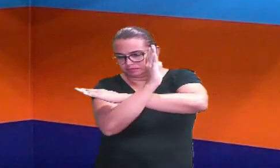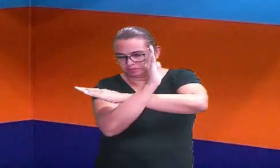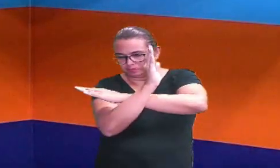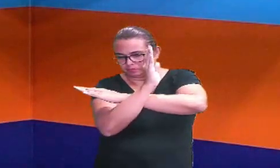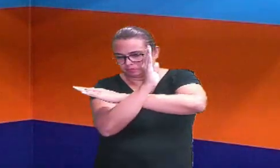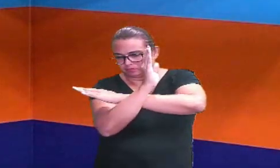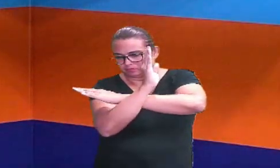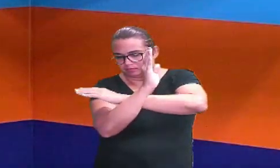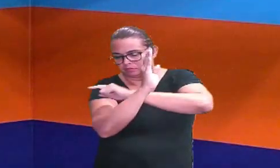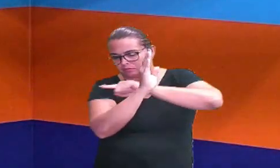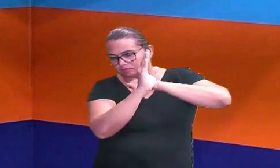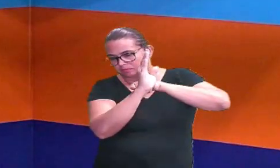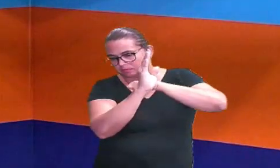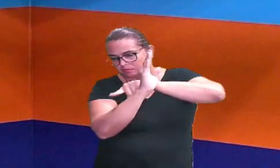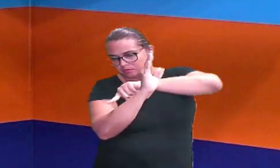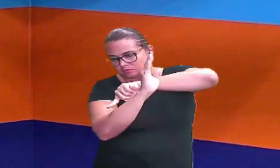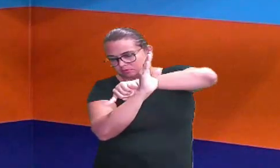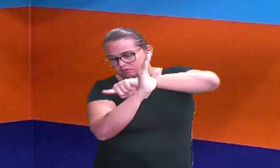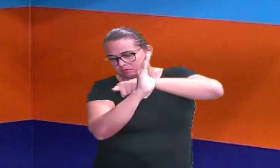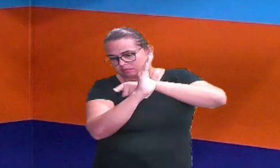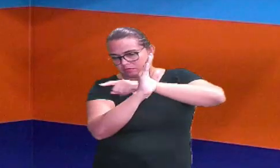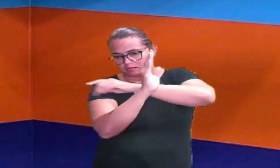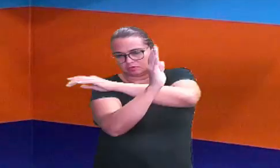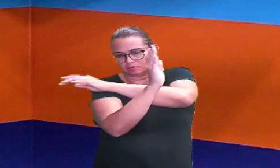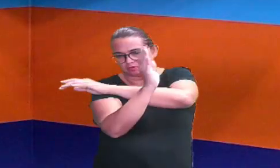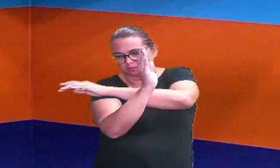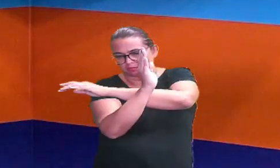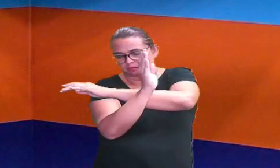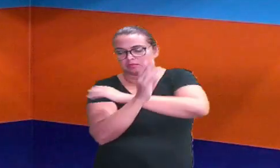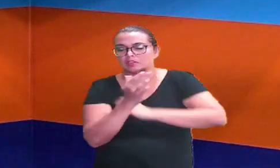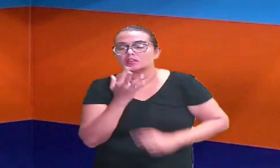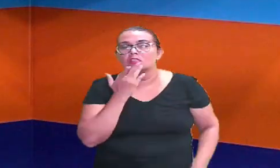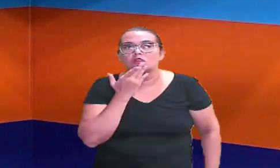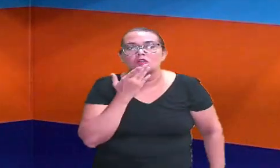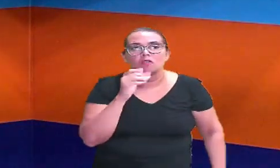Essa abertura do ângulo A, que é o ângulo azulzinho.